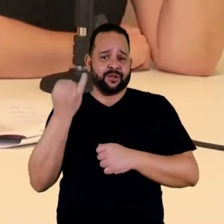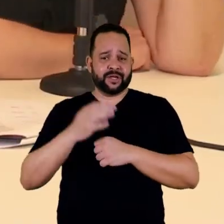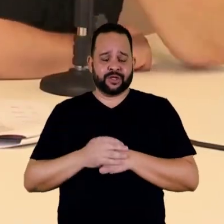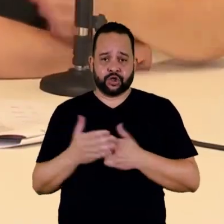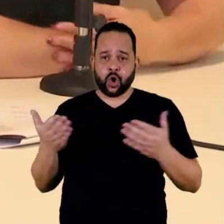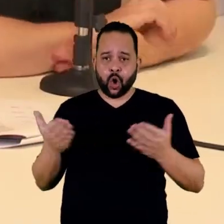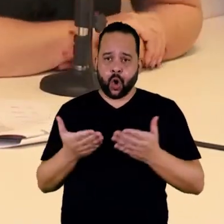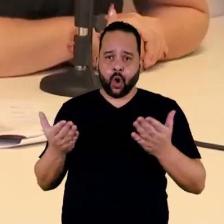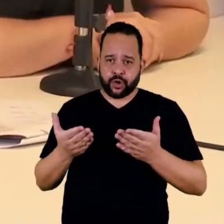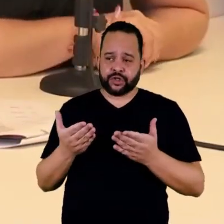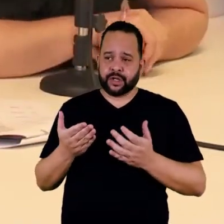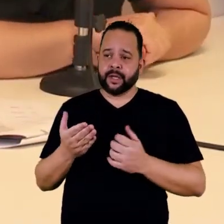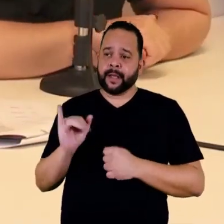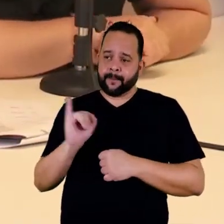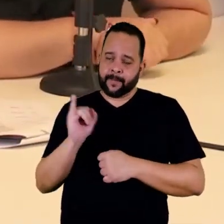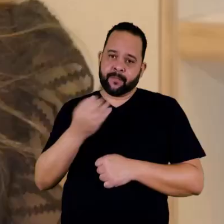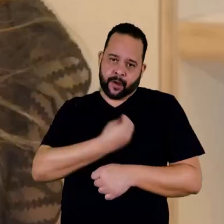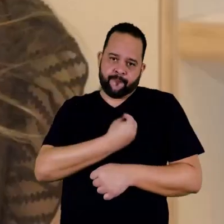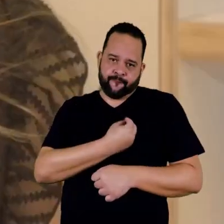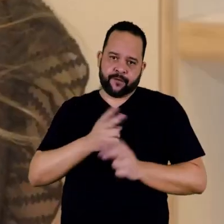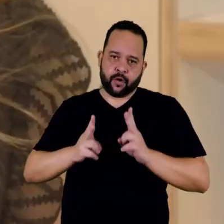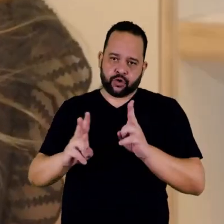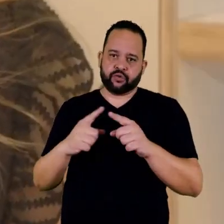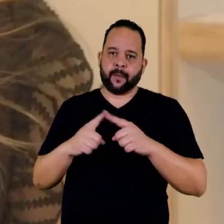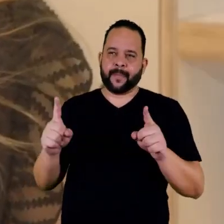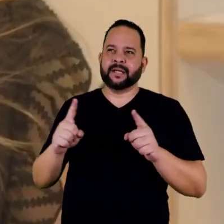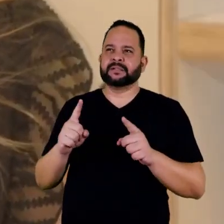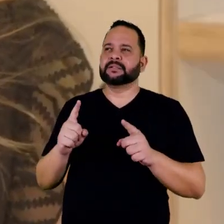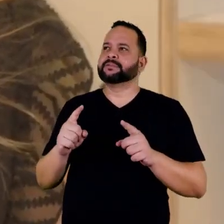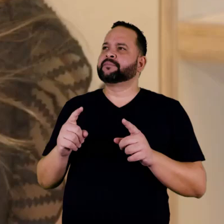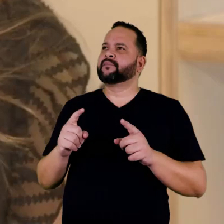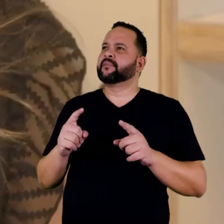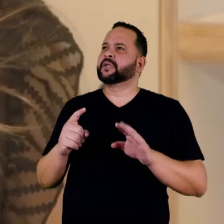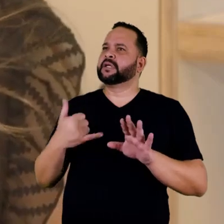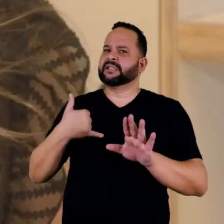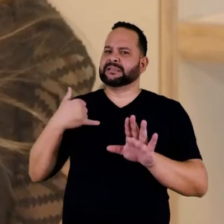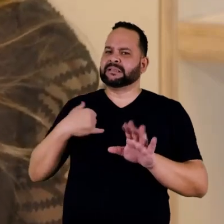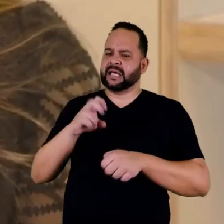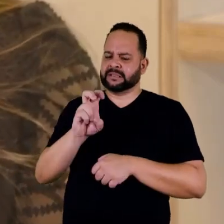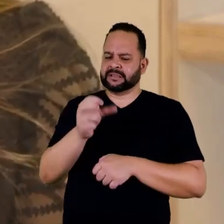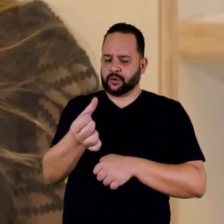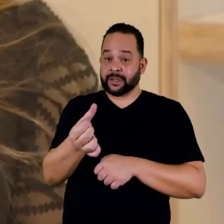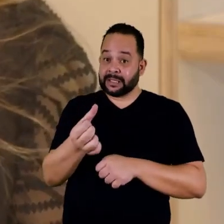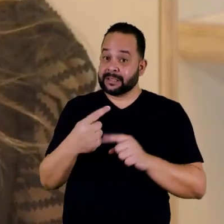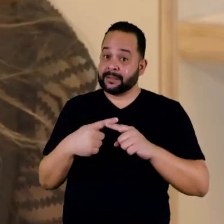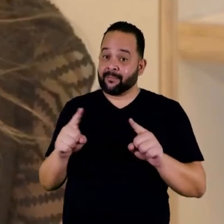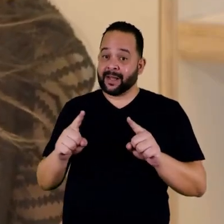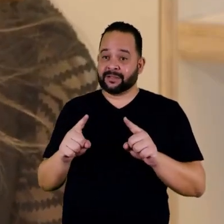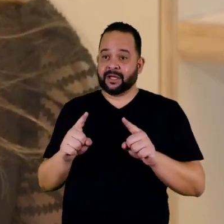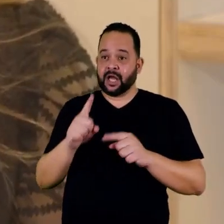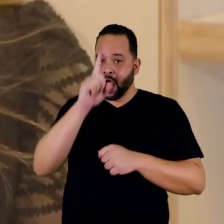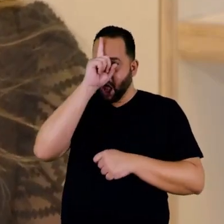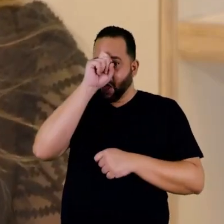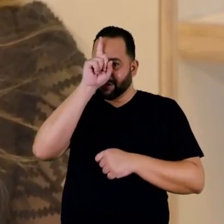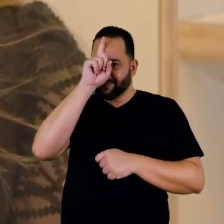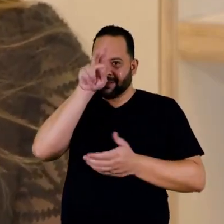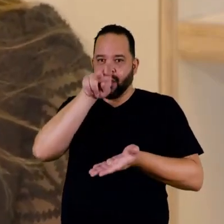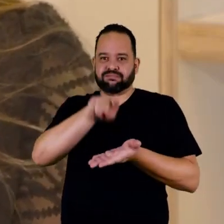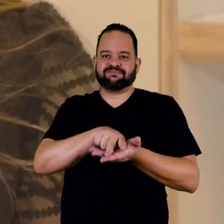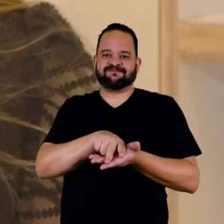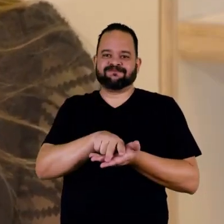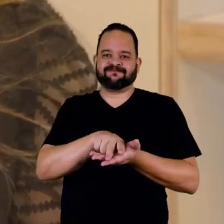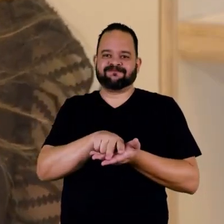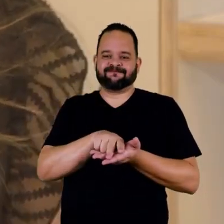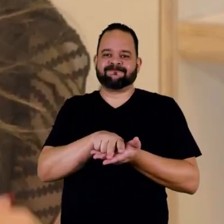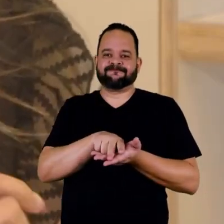hoje a Paula ela ela é viva eh mas ela tem 56 anos mas ela ela já está em estado